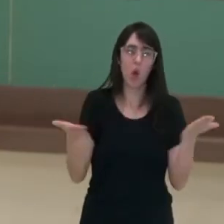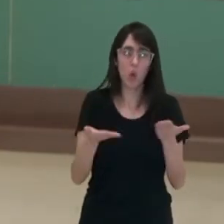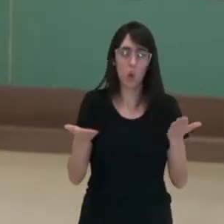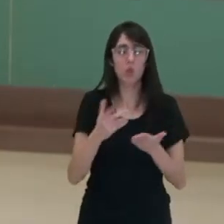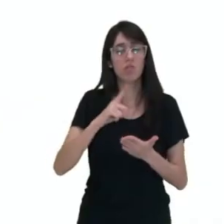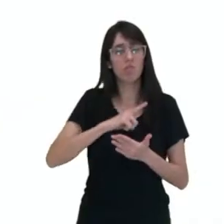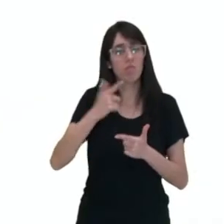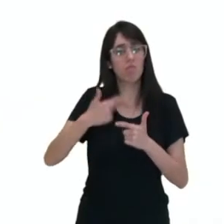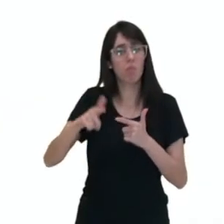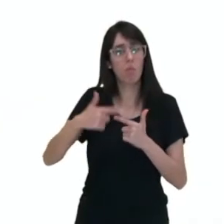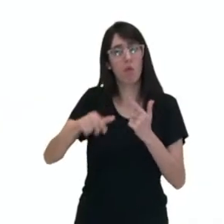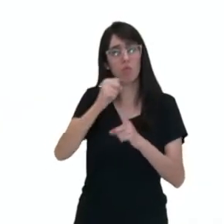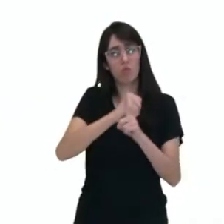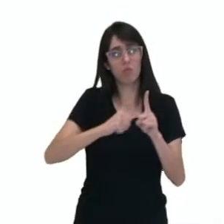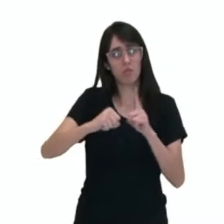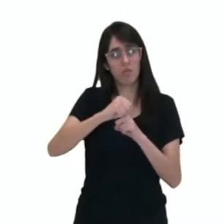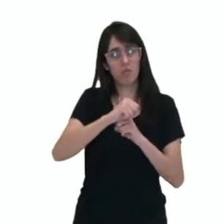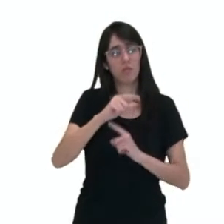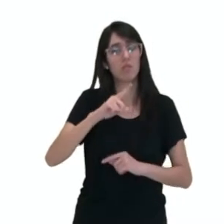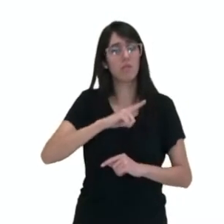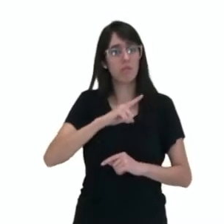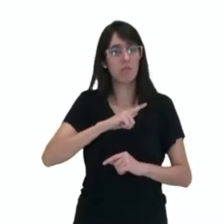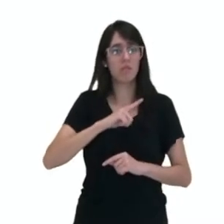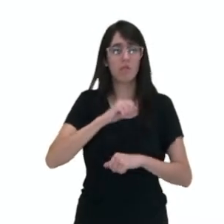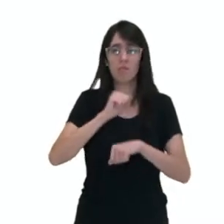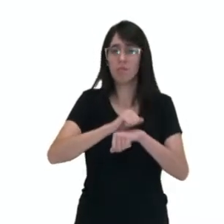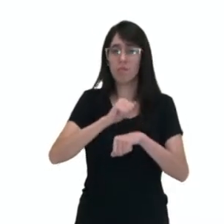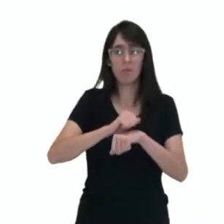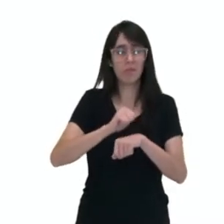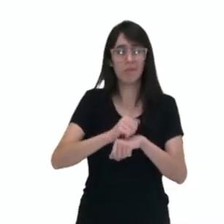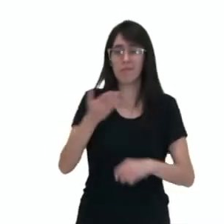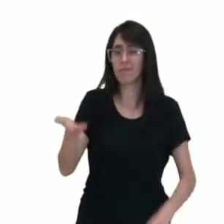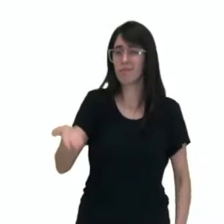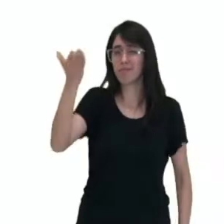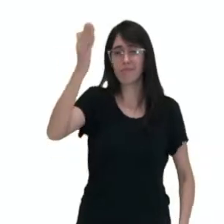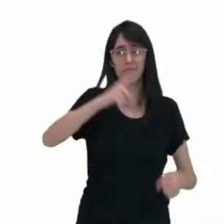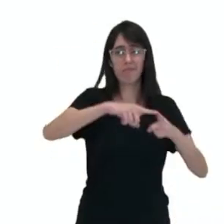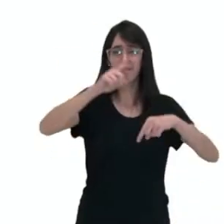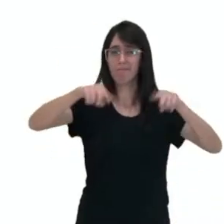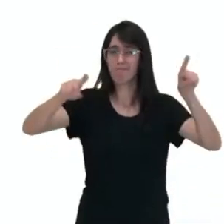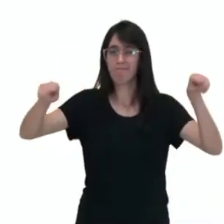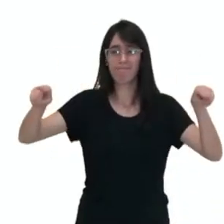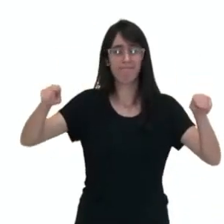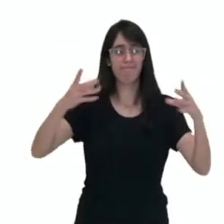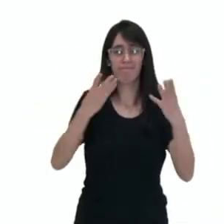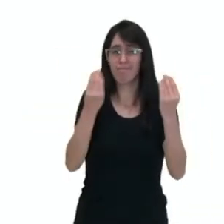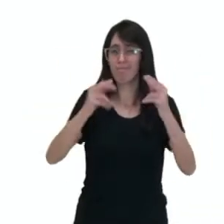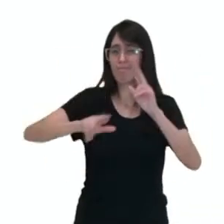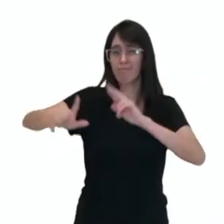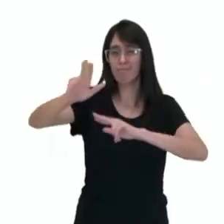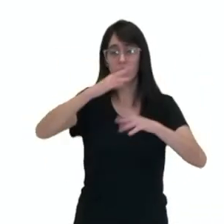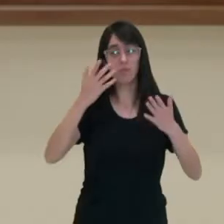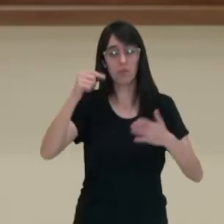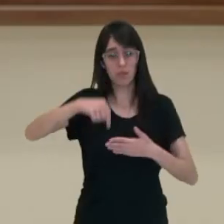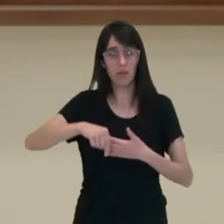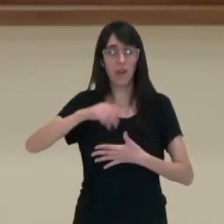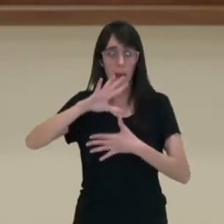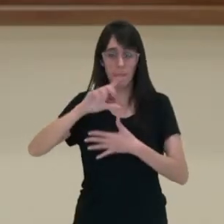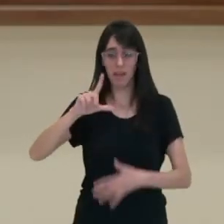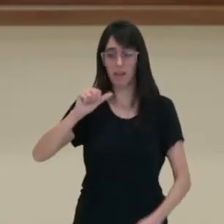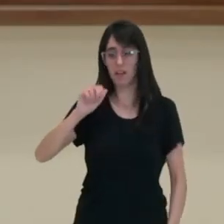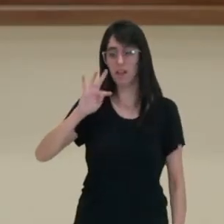sociais, que compartilham altos níveis de pobreza e desigualdade. Então, como vocês sabem, a América Latina foi um